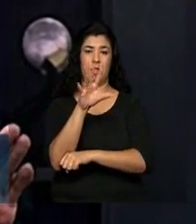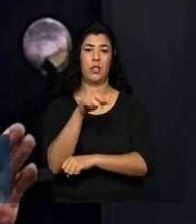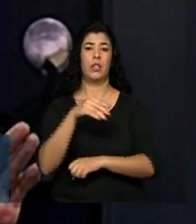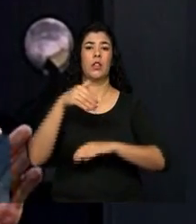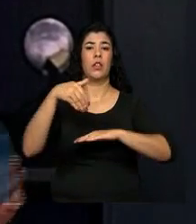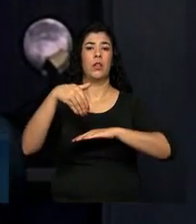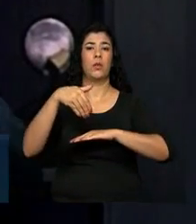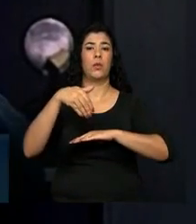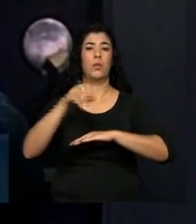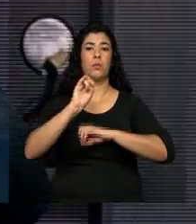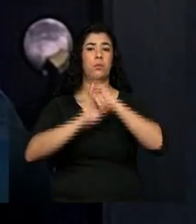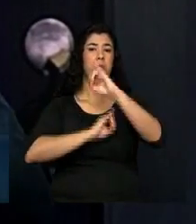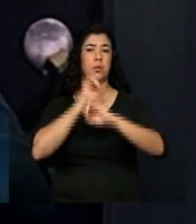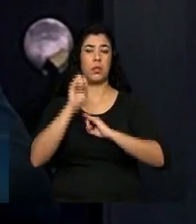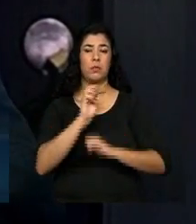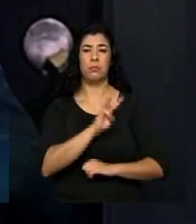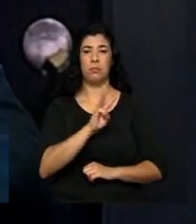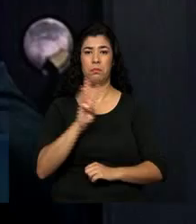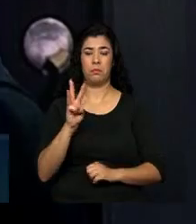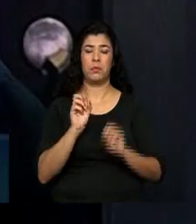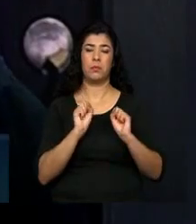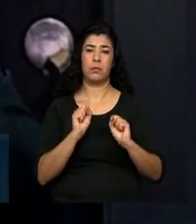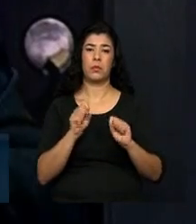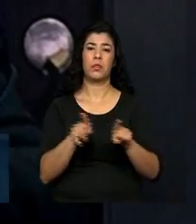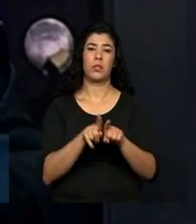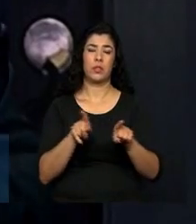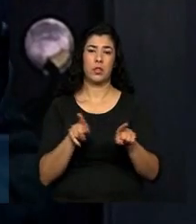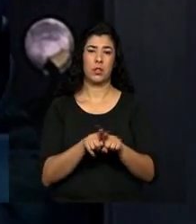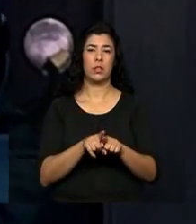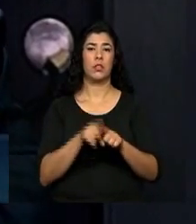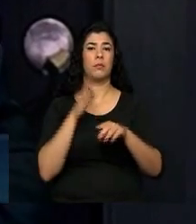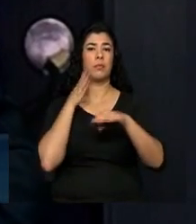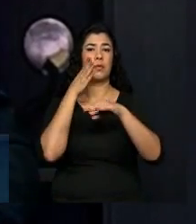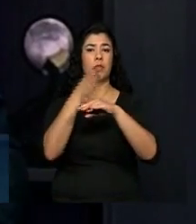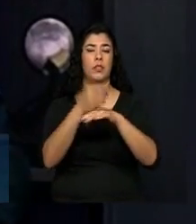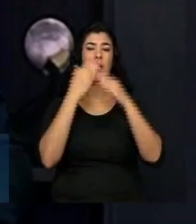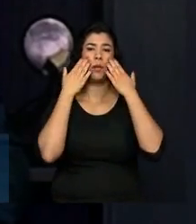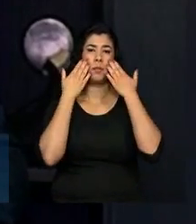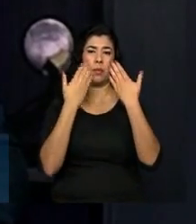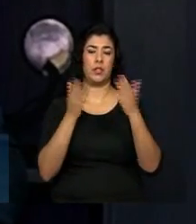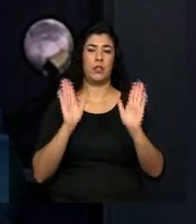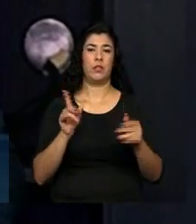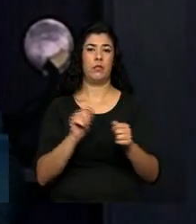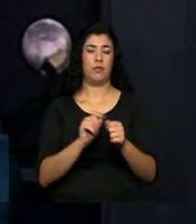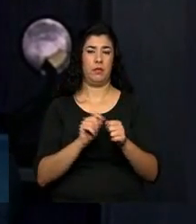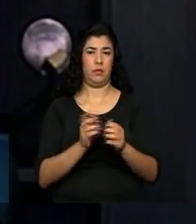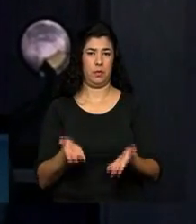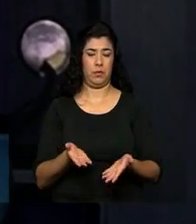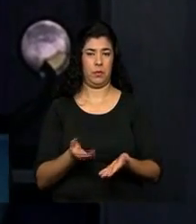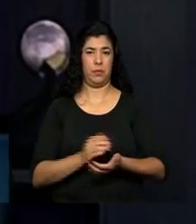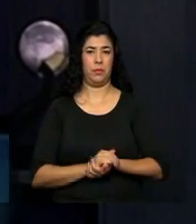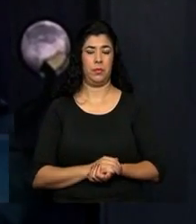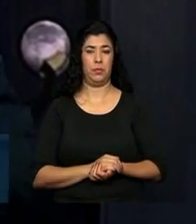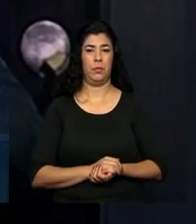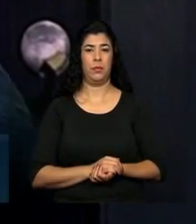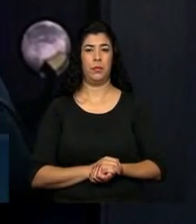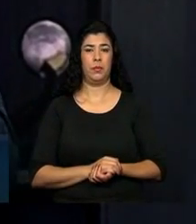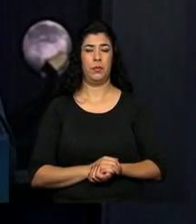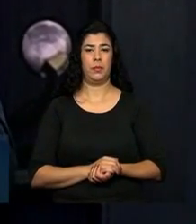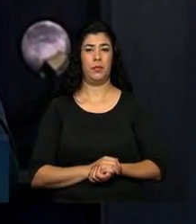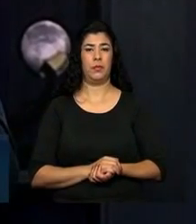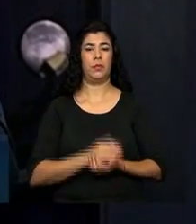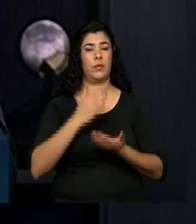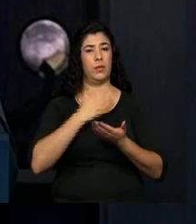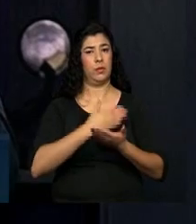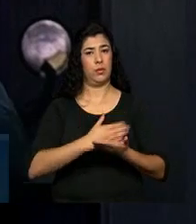eletrônico que vocês vão ter acesso a toda a apresentação que vai ser feita aqui então eu eu eu vou